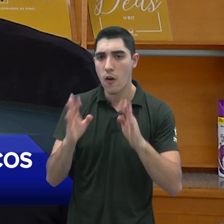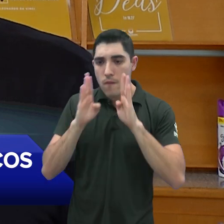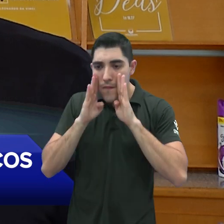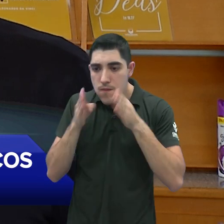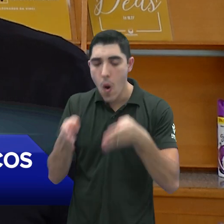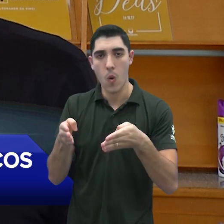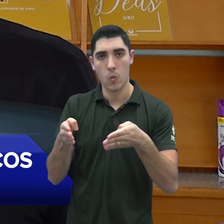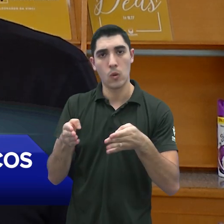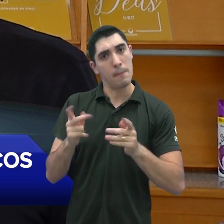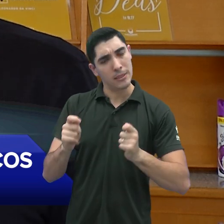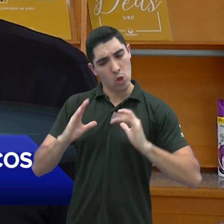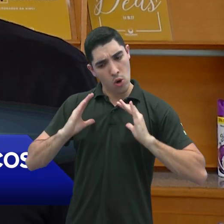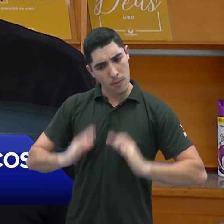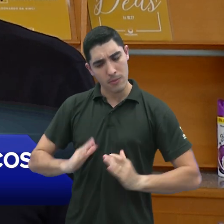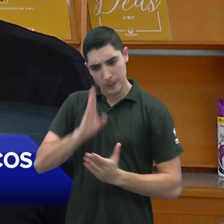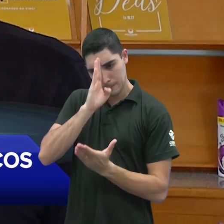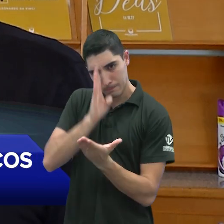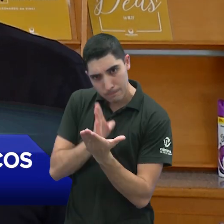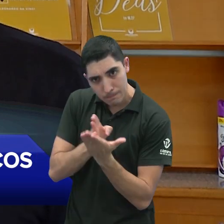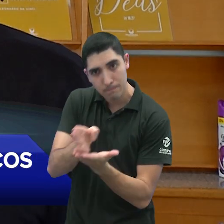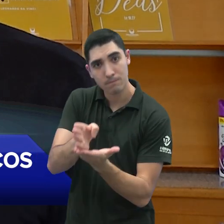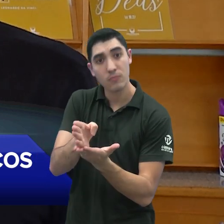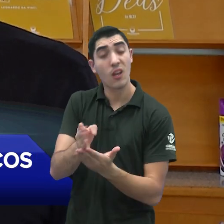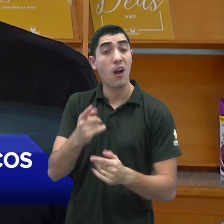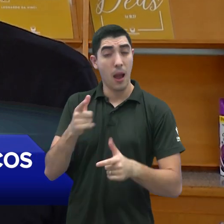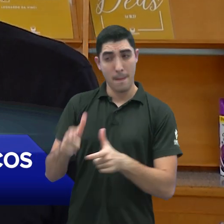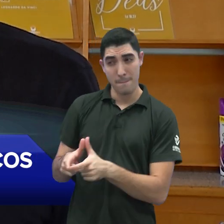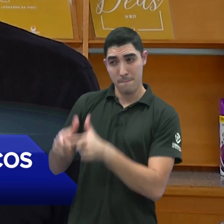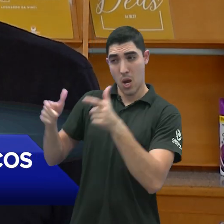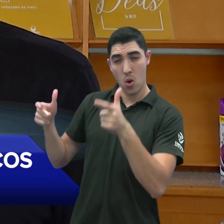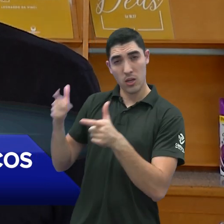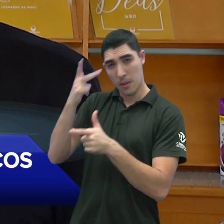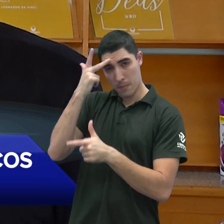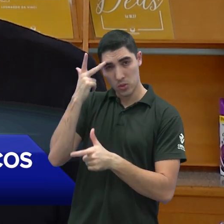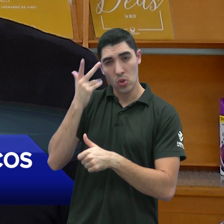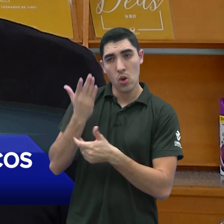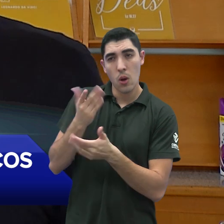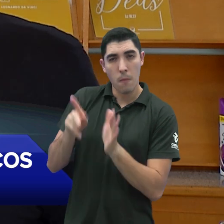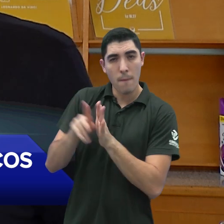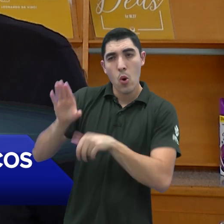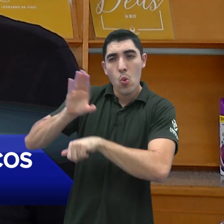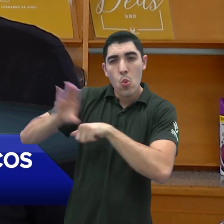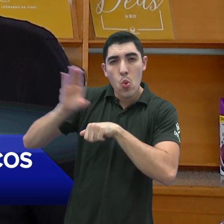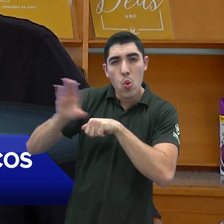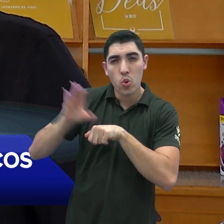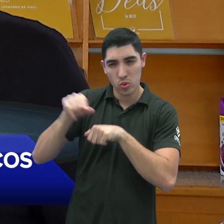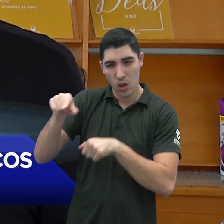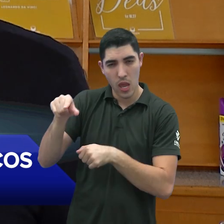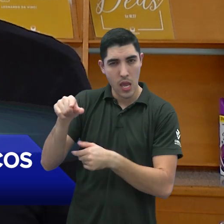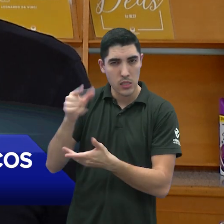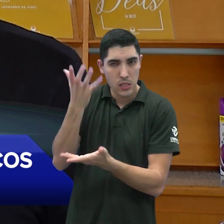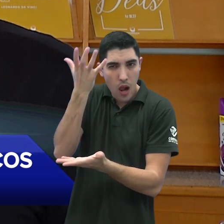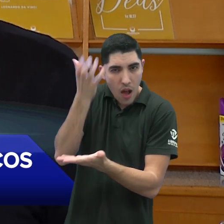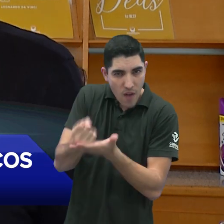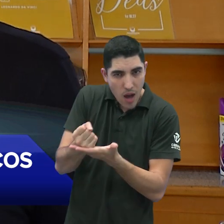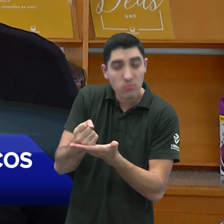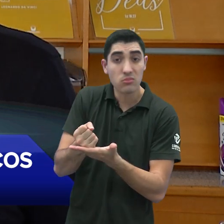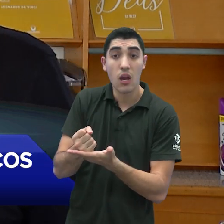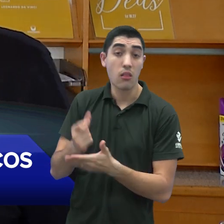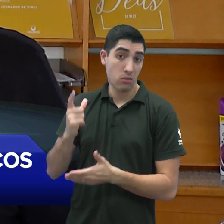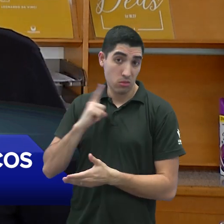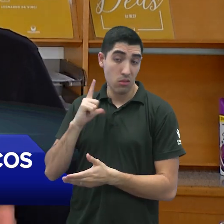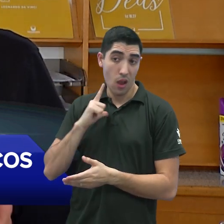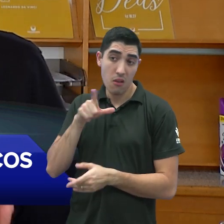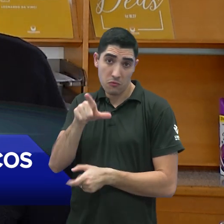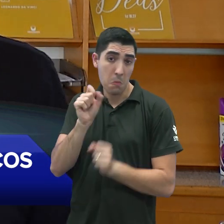dos candidatos para concursos públicos hoje estudam por cursos gravados. O curso gravado ele tem uma grande vantagem. Qual que é a vantagem